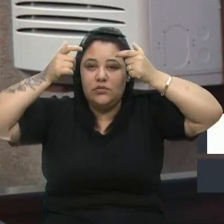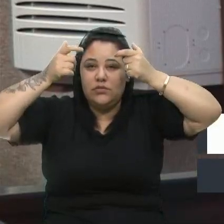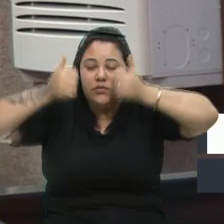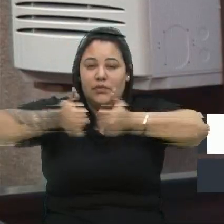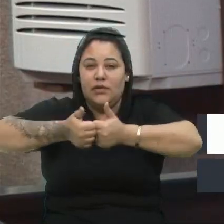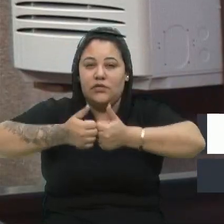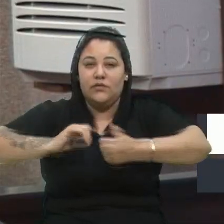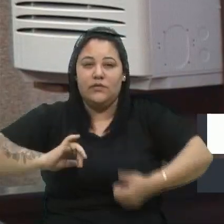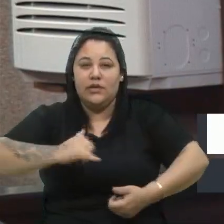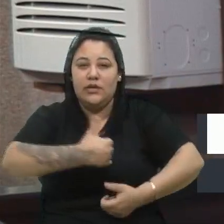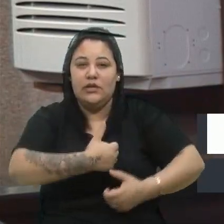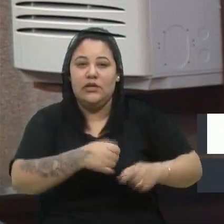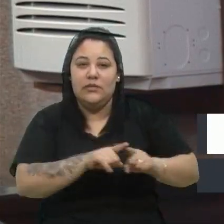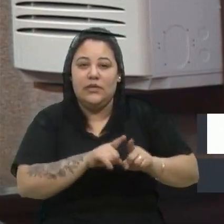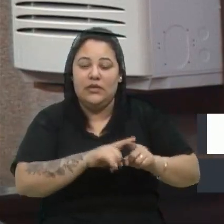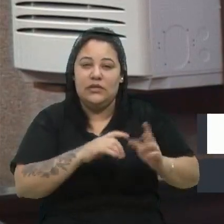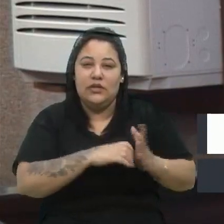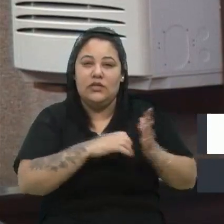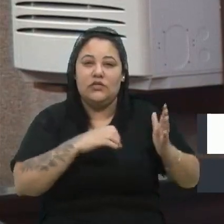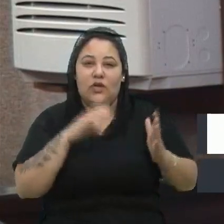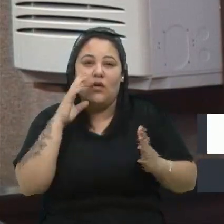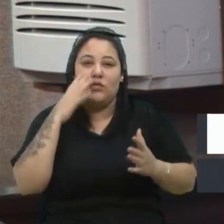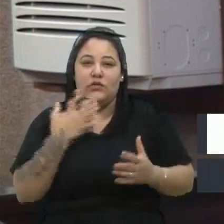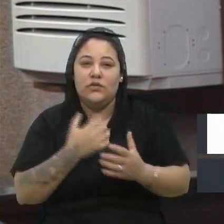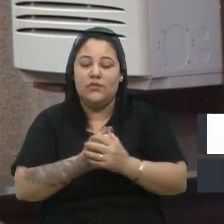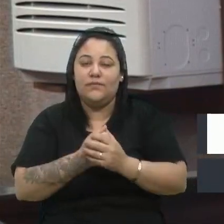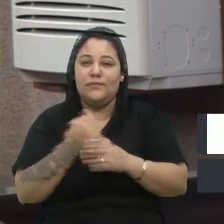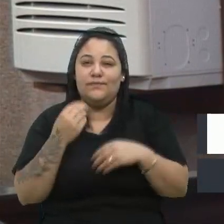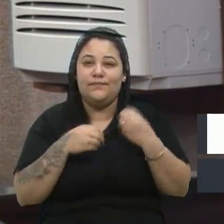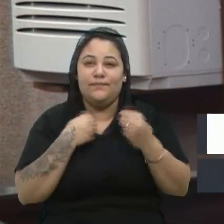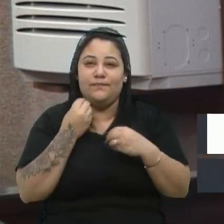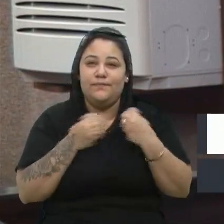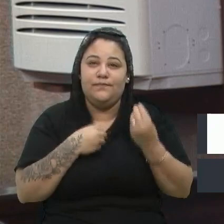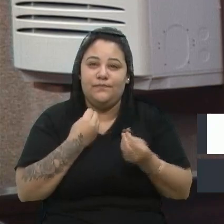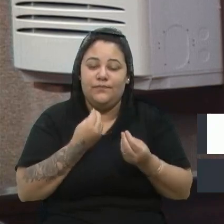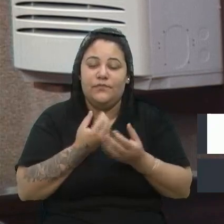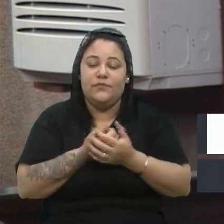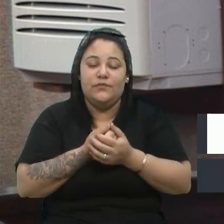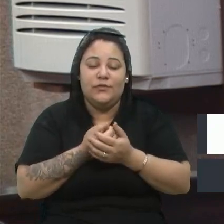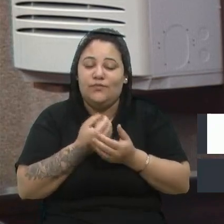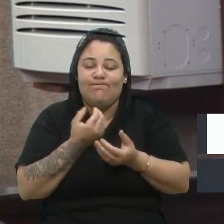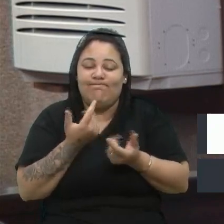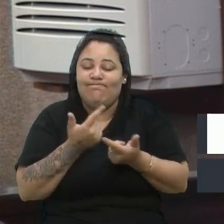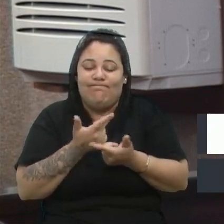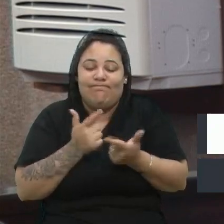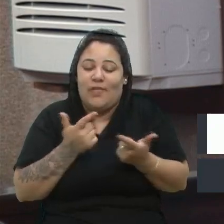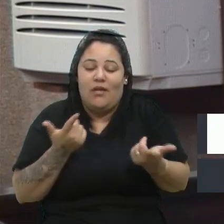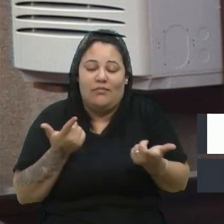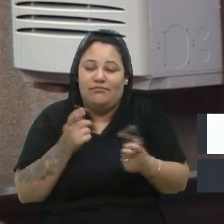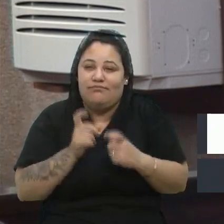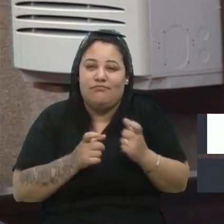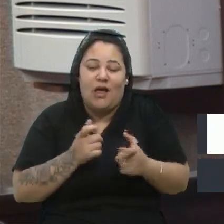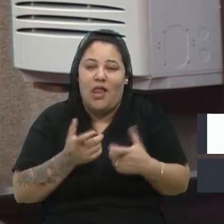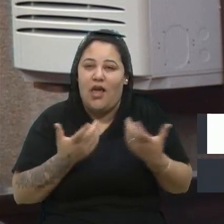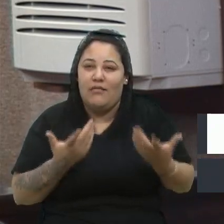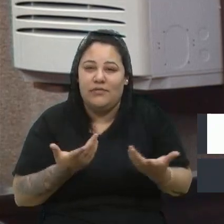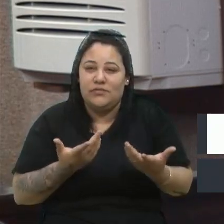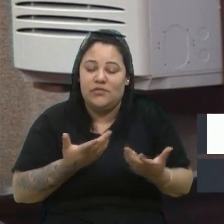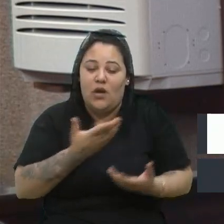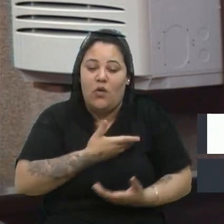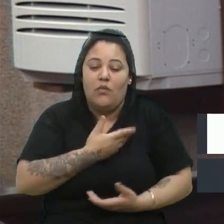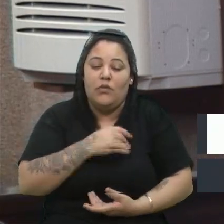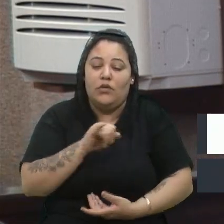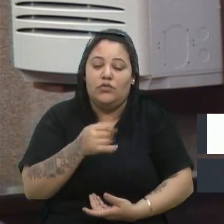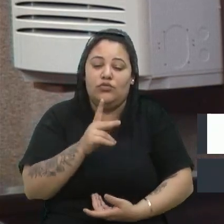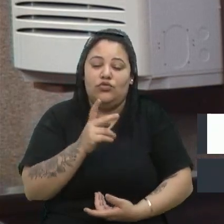Nos sentimos incapazes de encontrar palavras de consolo para essa dor. Aos familiares e amigos, ao querido amigo Johnny, também muita